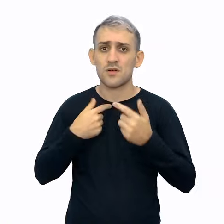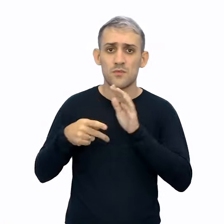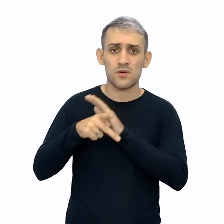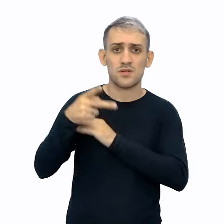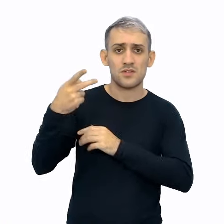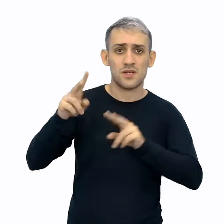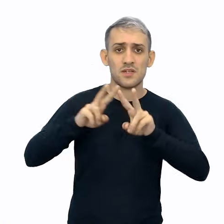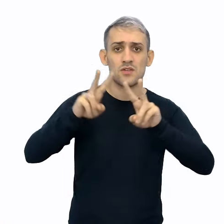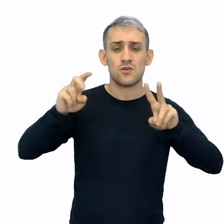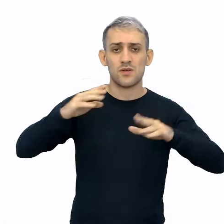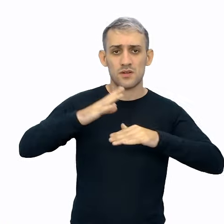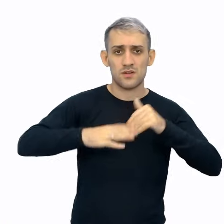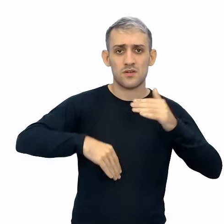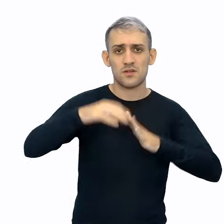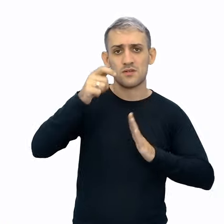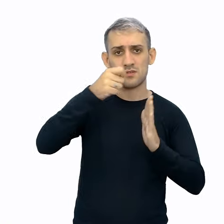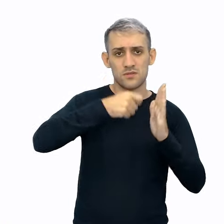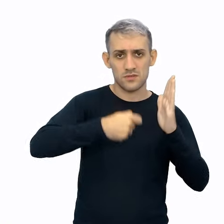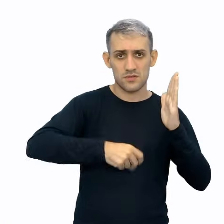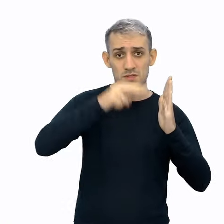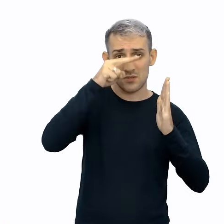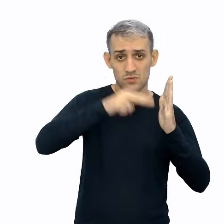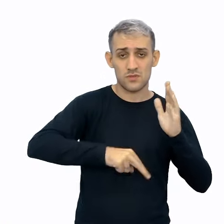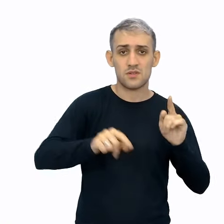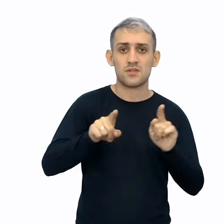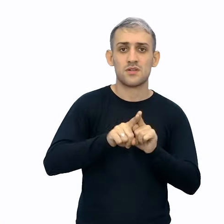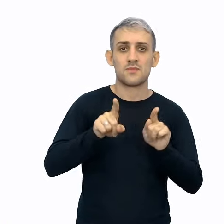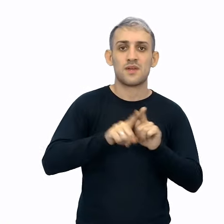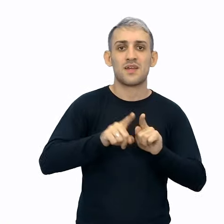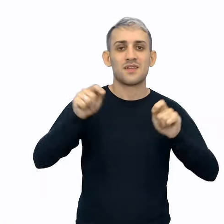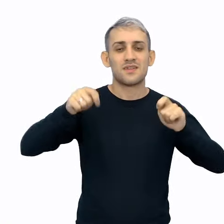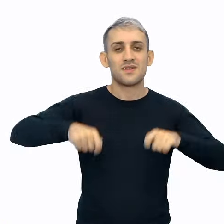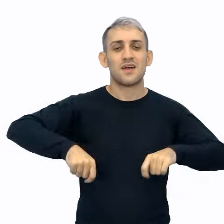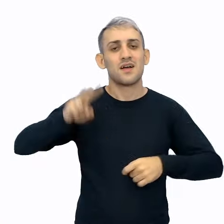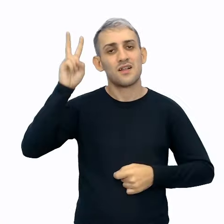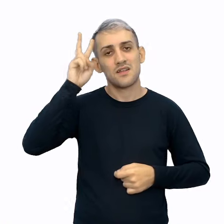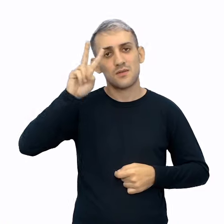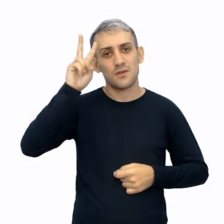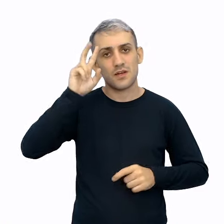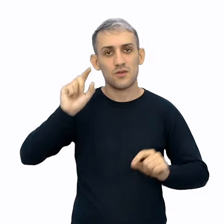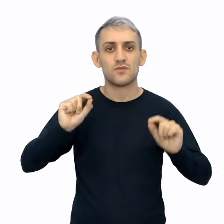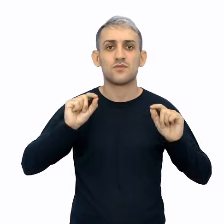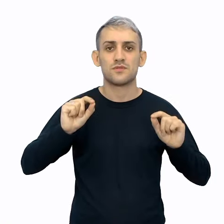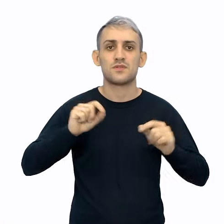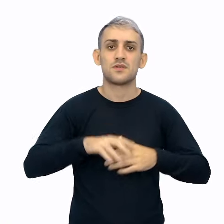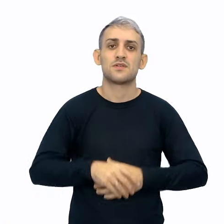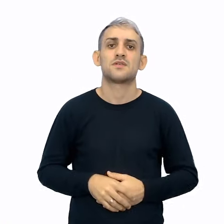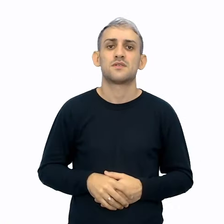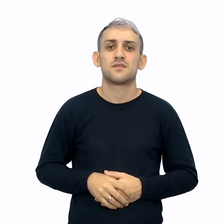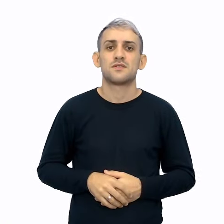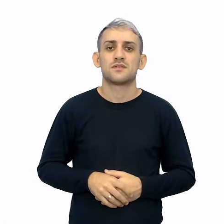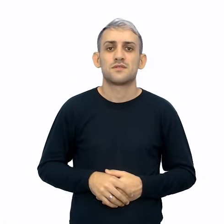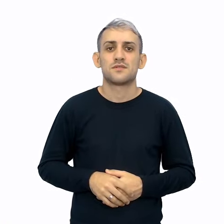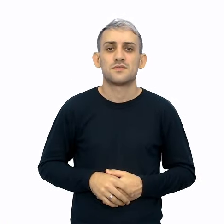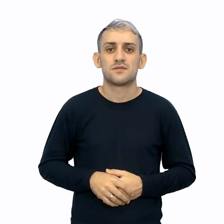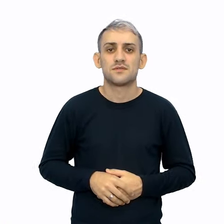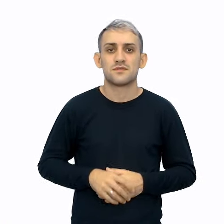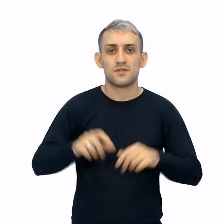competência escritora e leitora também para isso deve-se levar em conta os possíveis causas